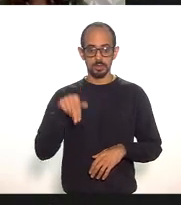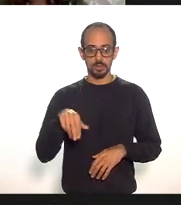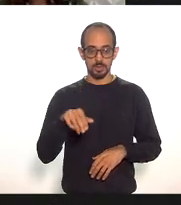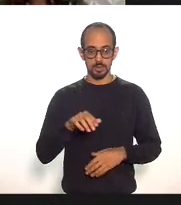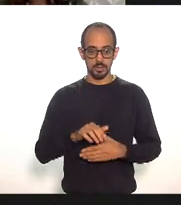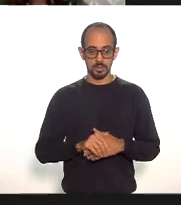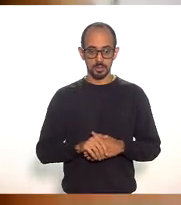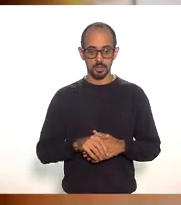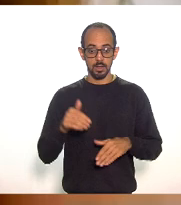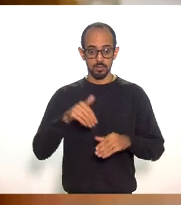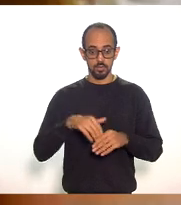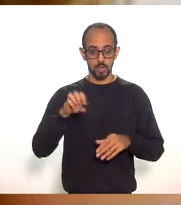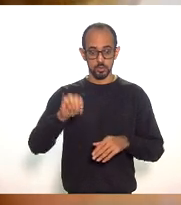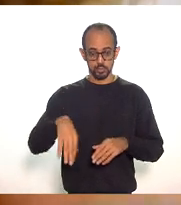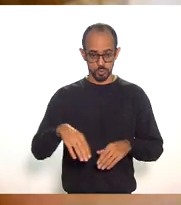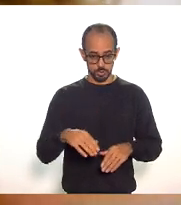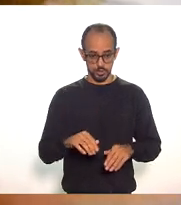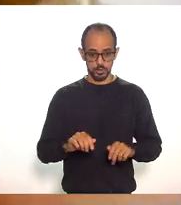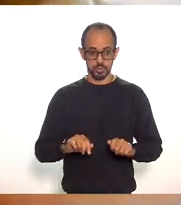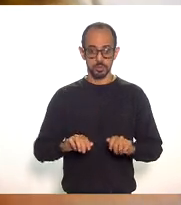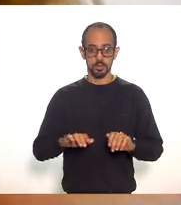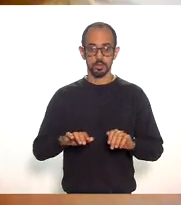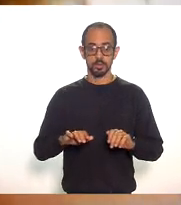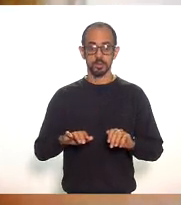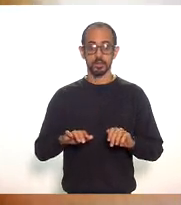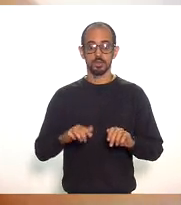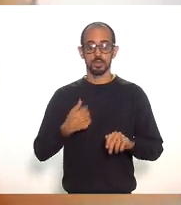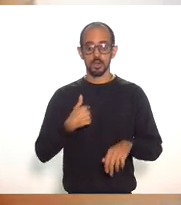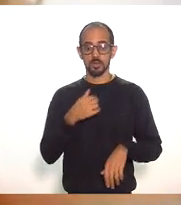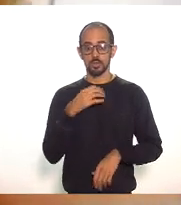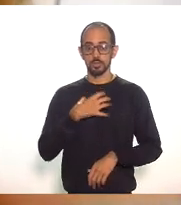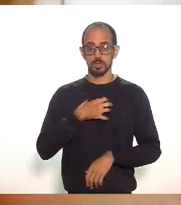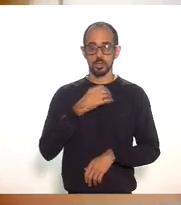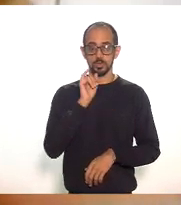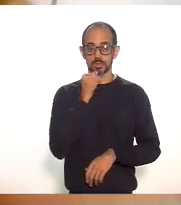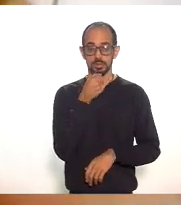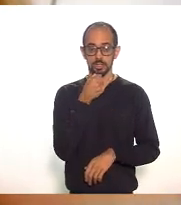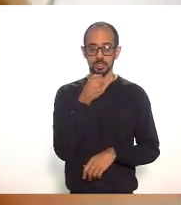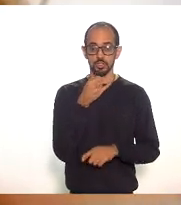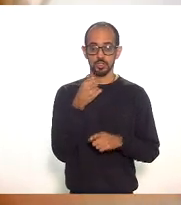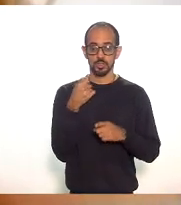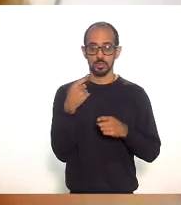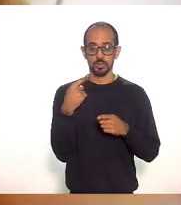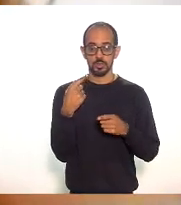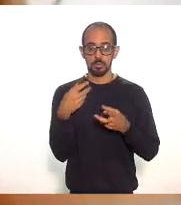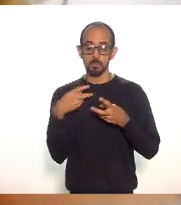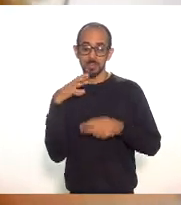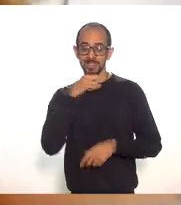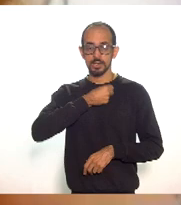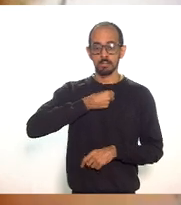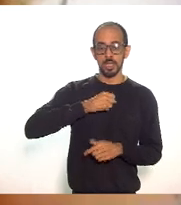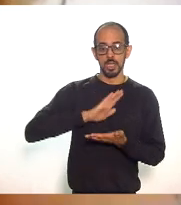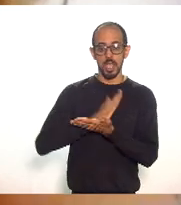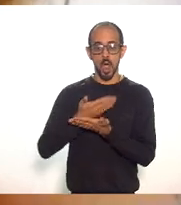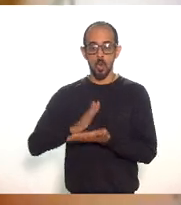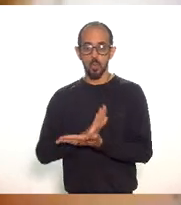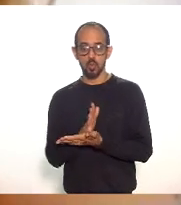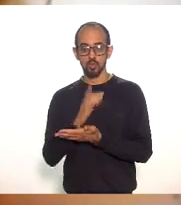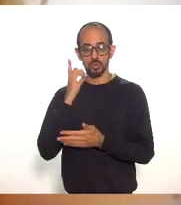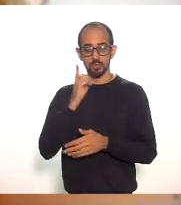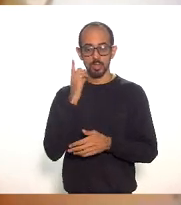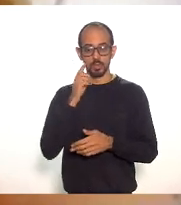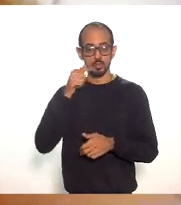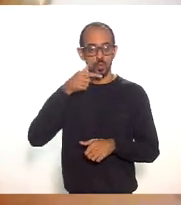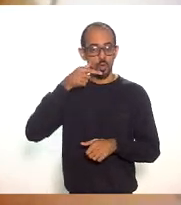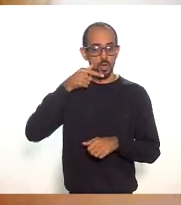Presidente, eu voto favorável. Eu fico triste em observar que alguns deputados esquecem que ontem